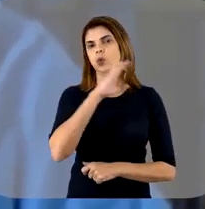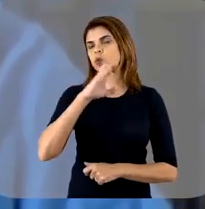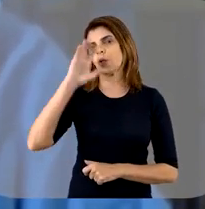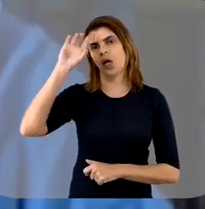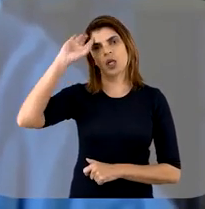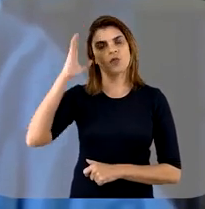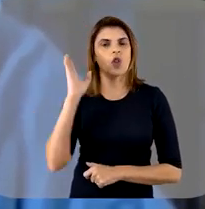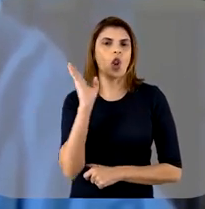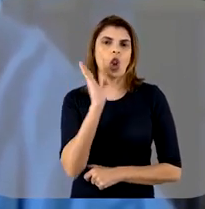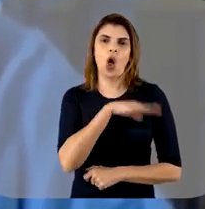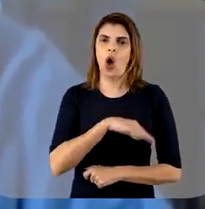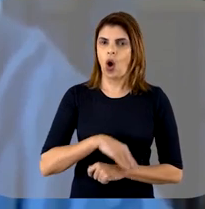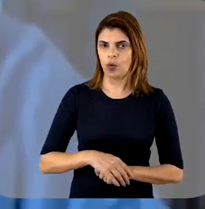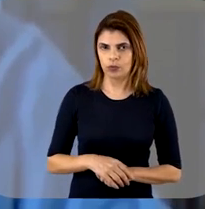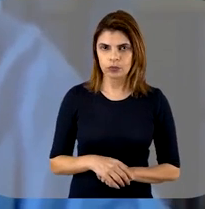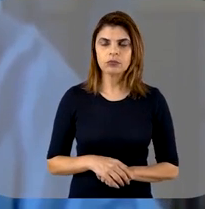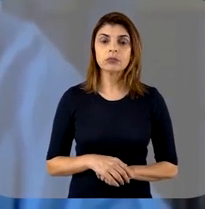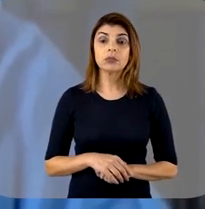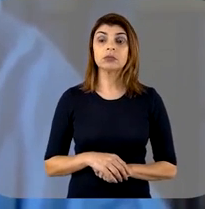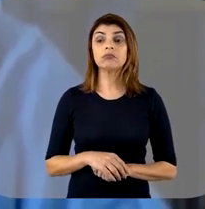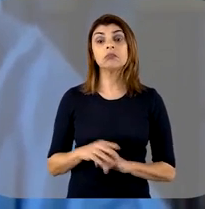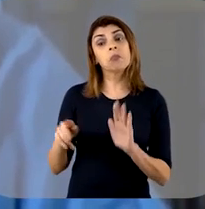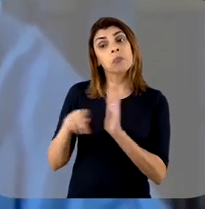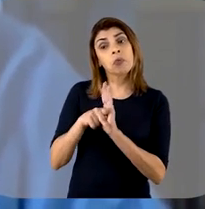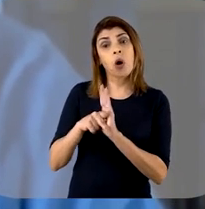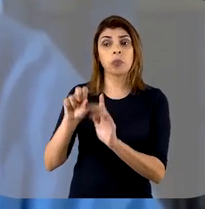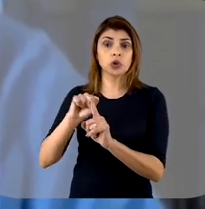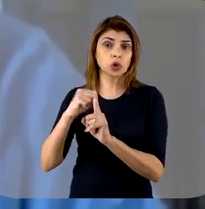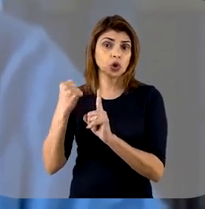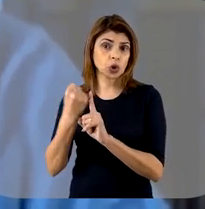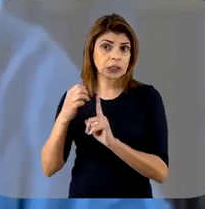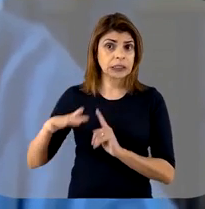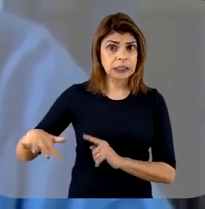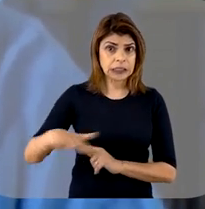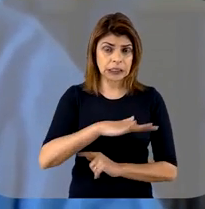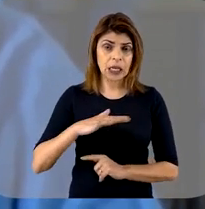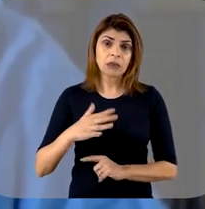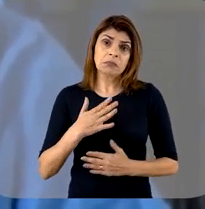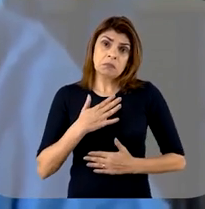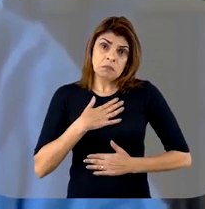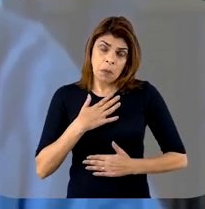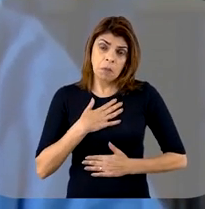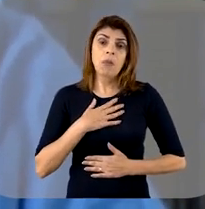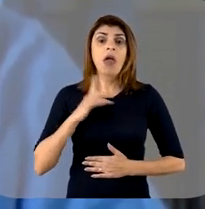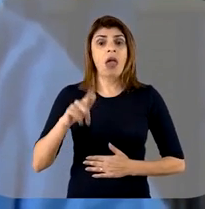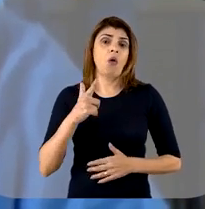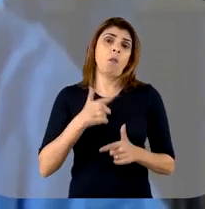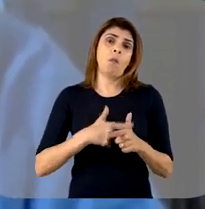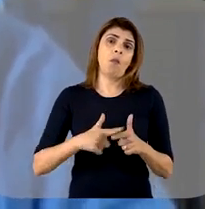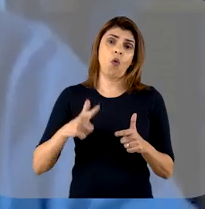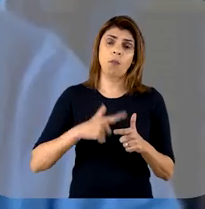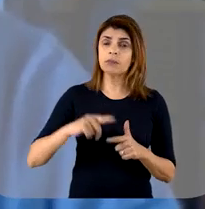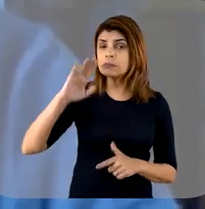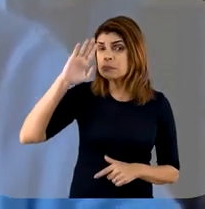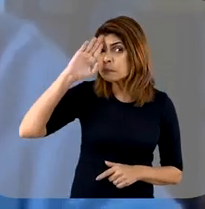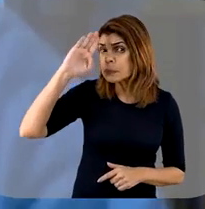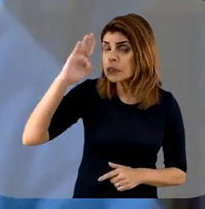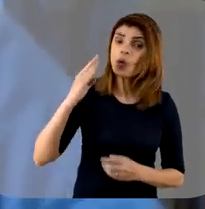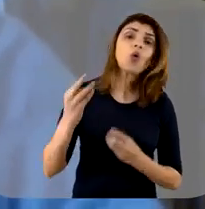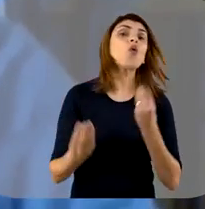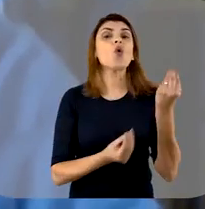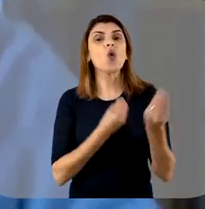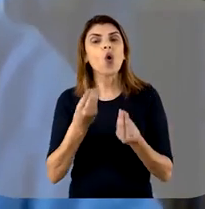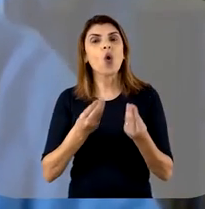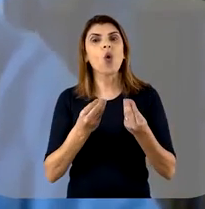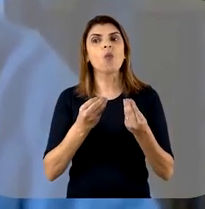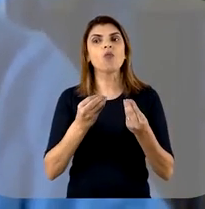gerenciados, né, dentro de cada sociedade, né. Esse eu acho que é o grande problema, né, de cada